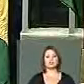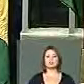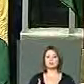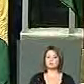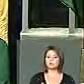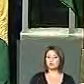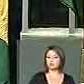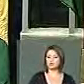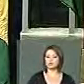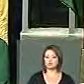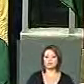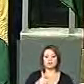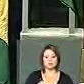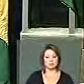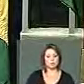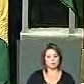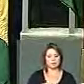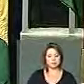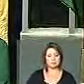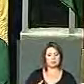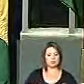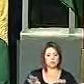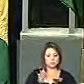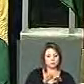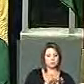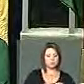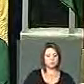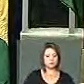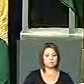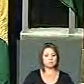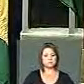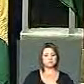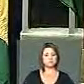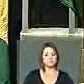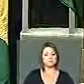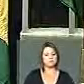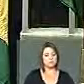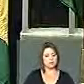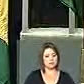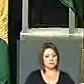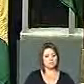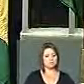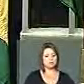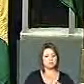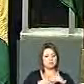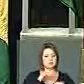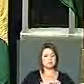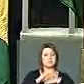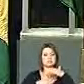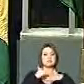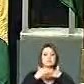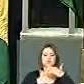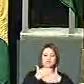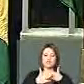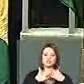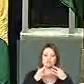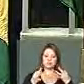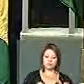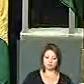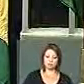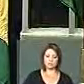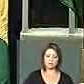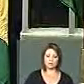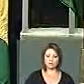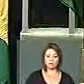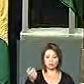travessia rumo a um país socialmente mais igualitário, economicamente mais desenvolvido e justo,